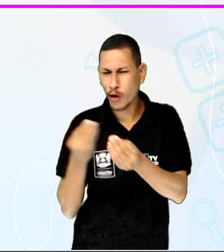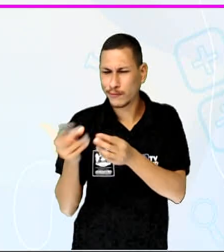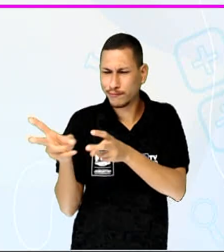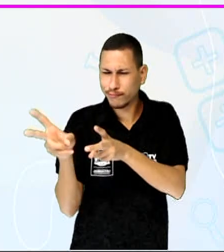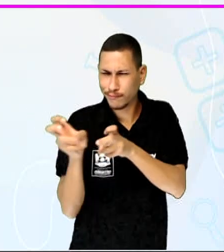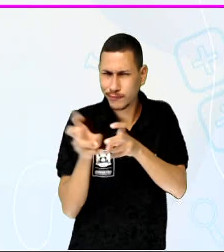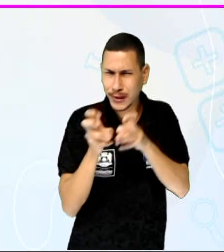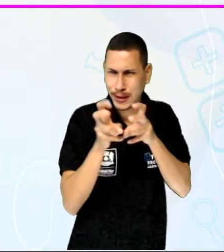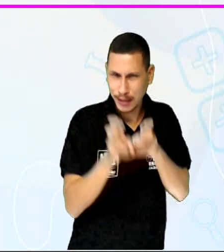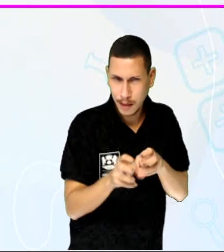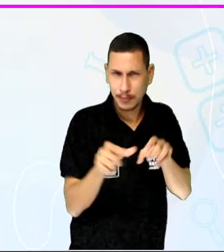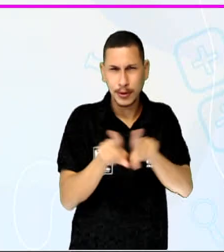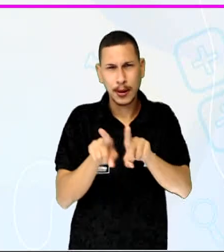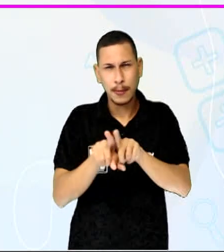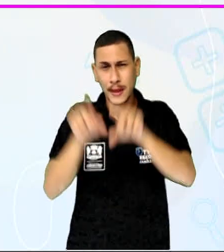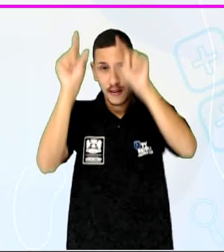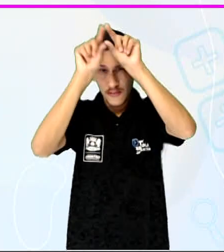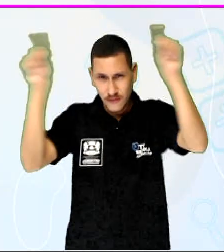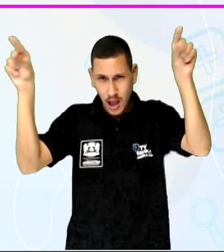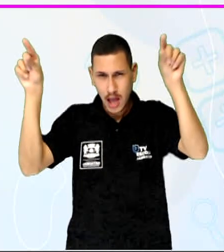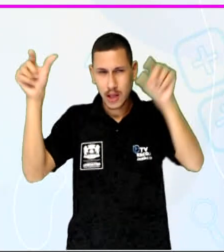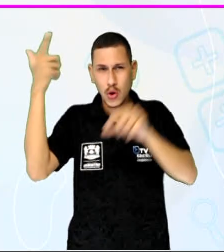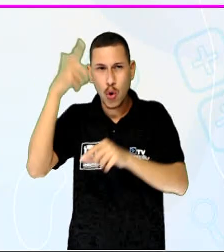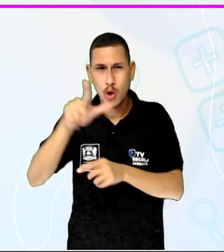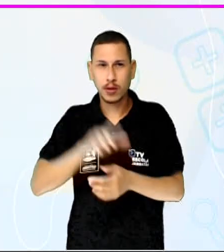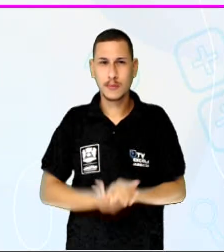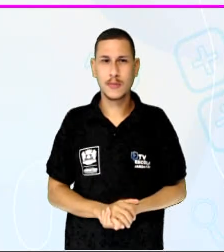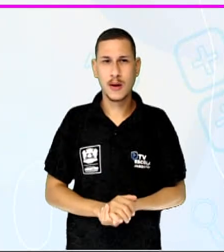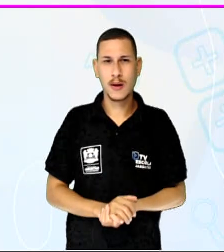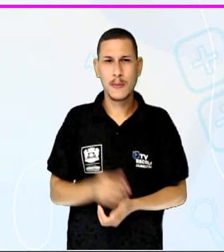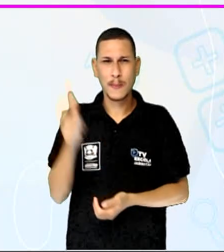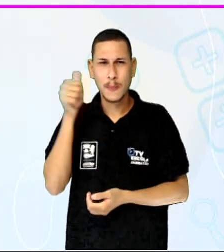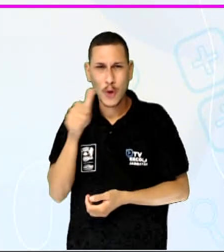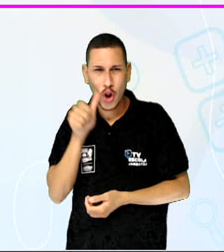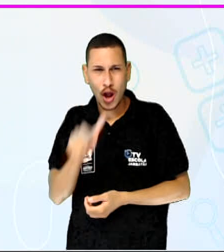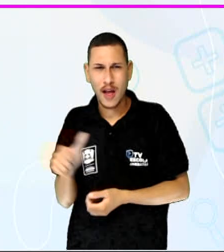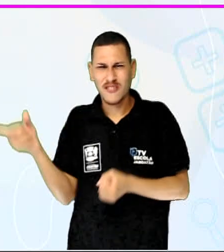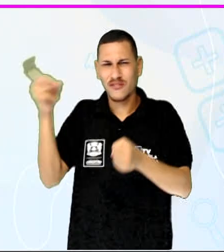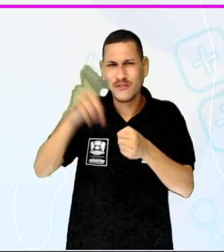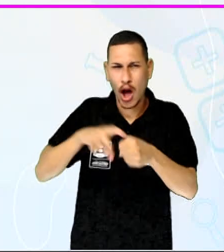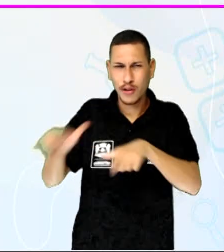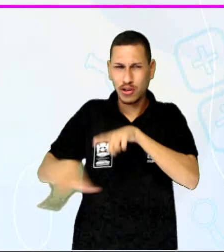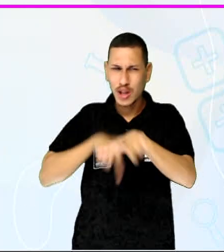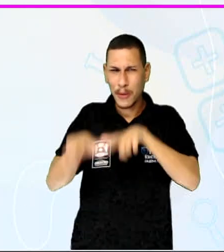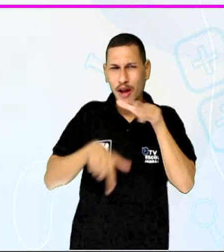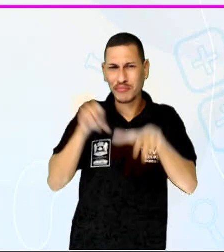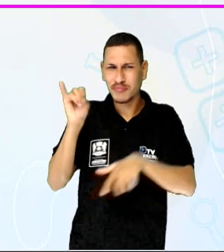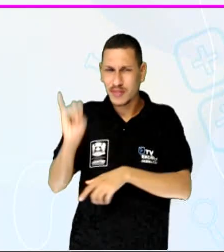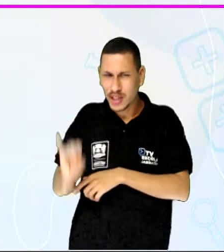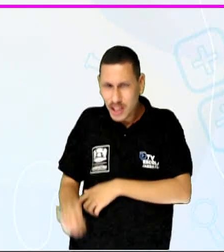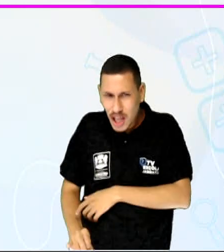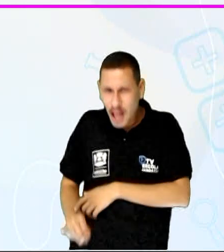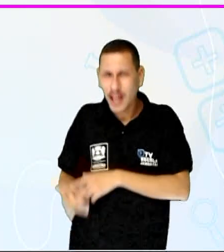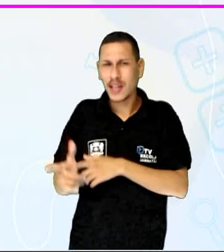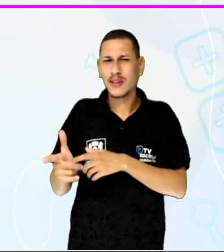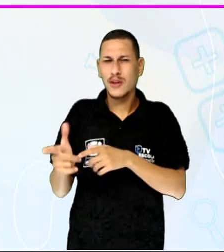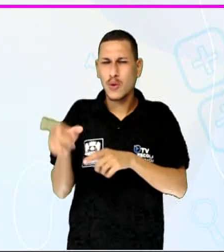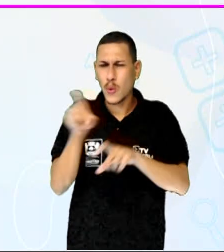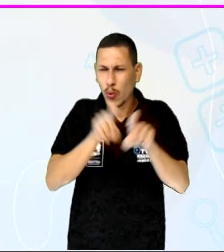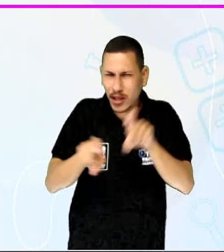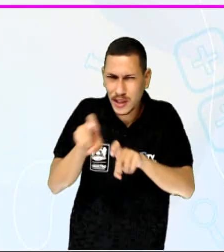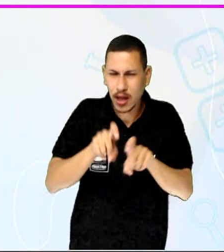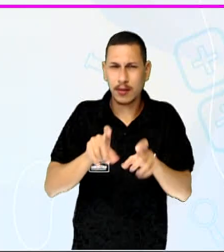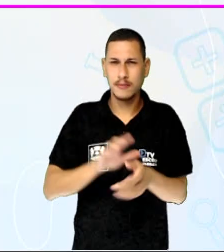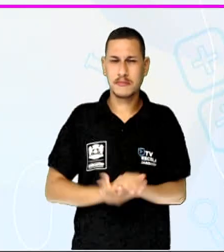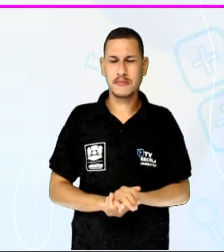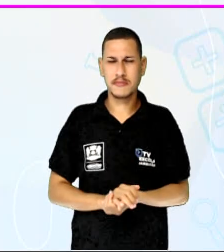na próxima sentença. She would come to work if she weren't sick. Lembrando daquela questão